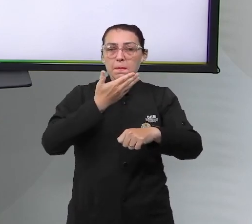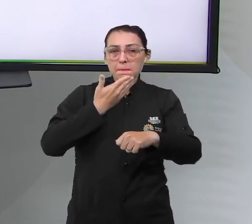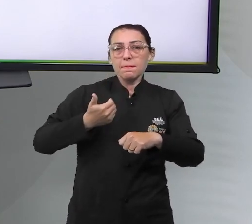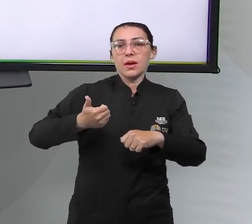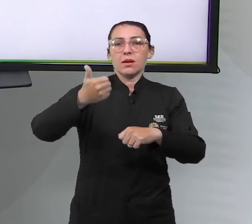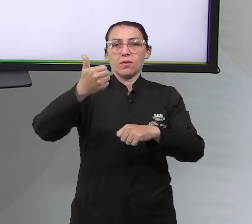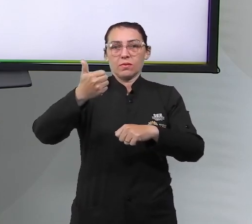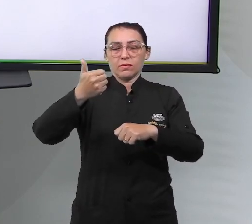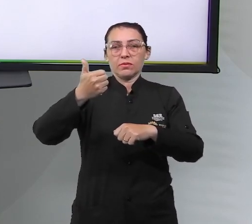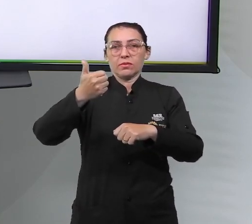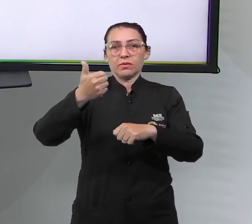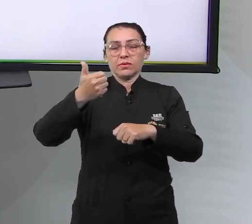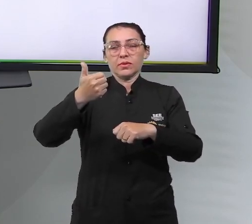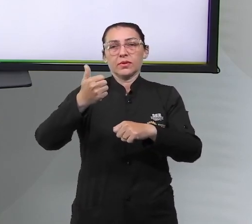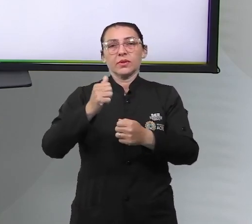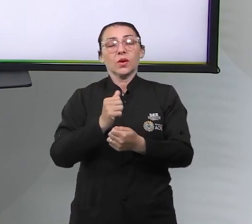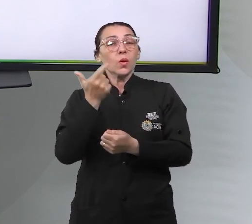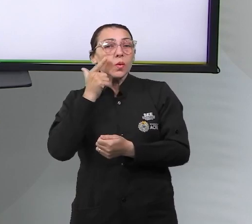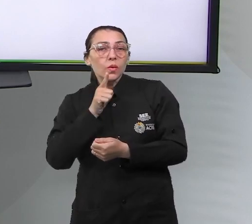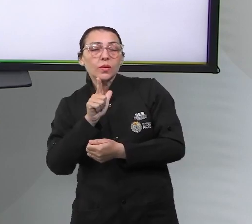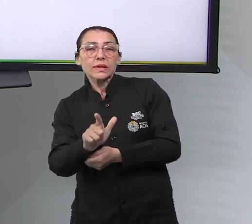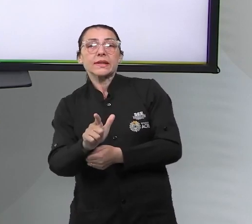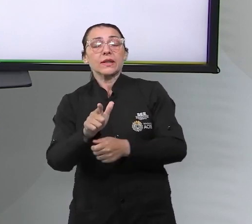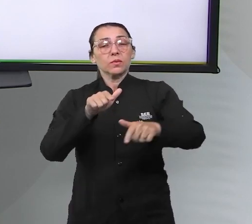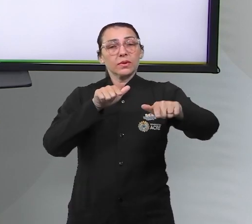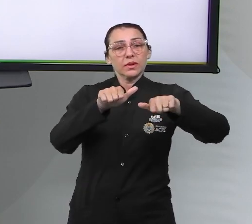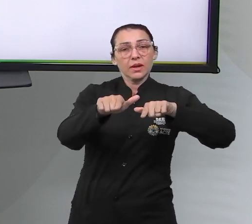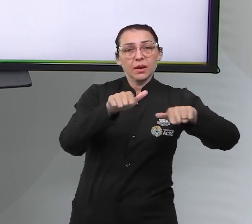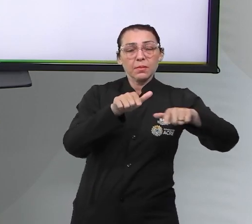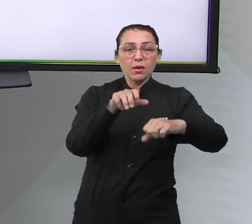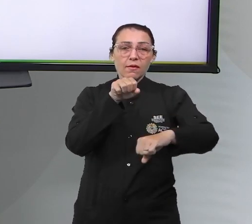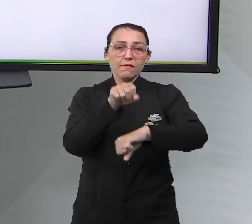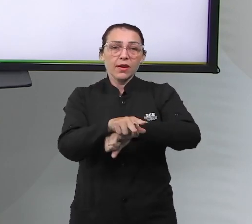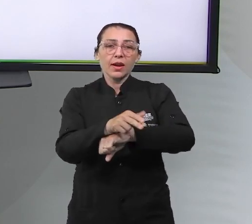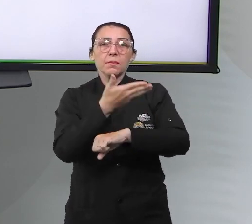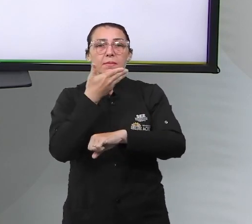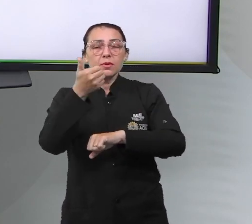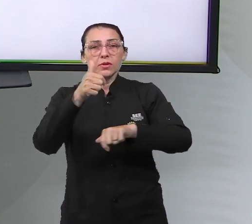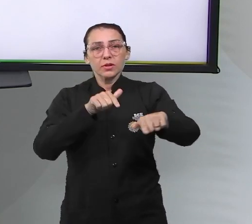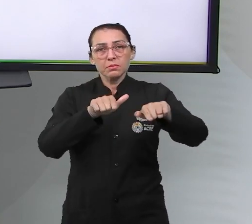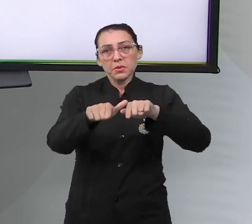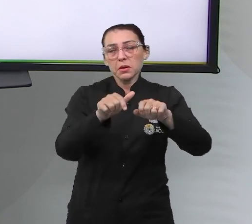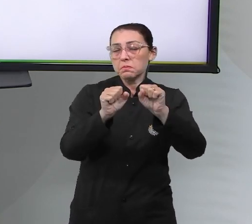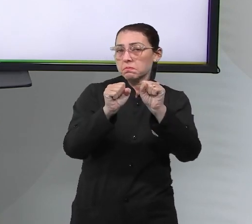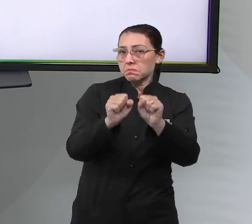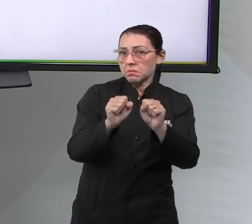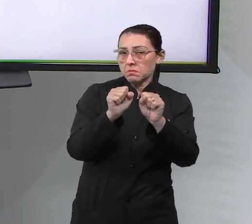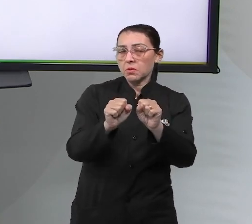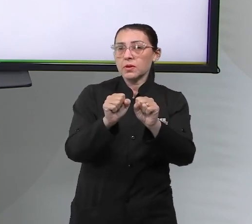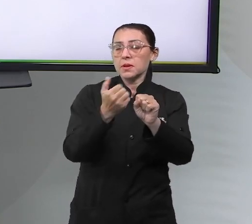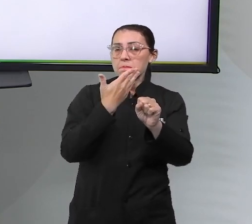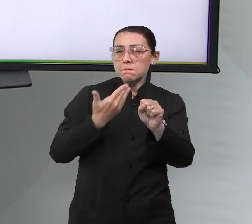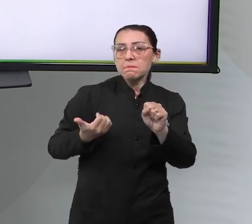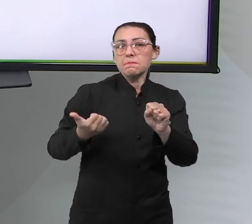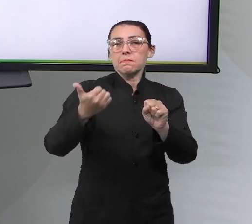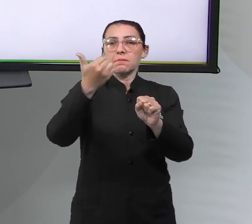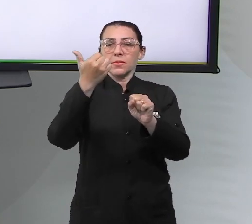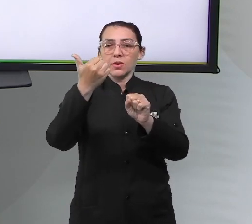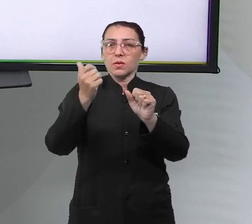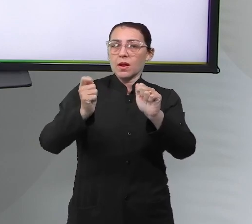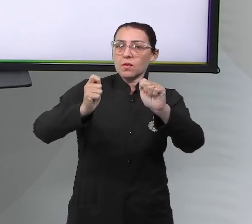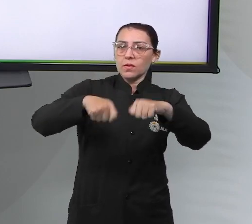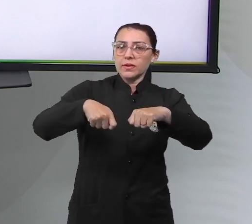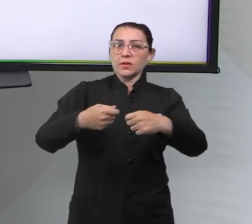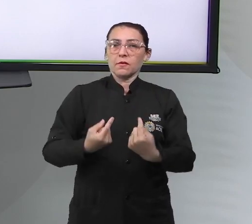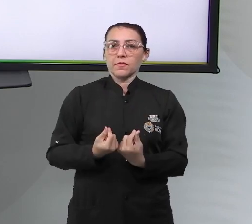melhor. Ou seja, conseguir um emprego, um trabalho melhor em que possa potencializar a sua